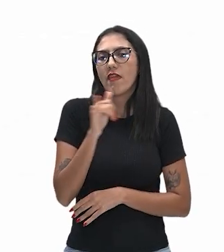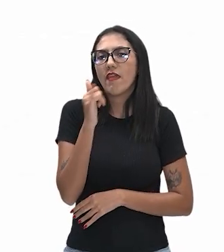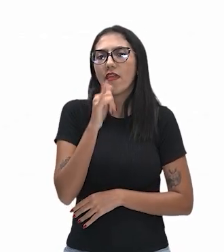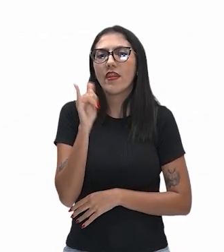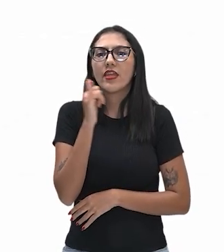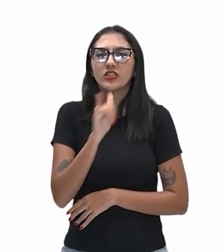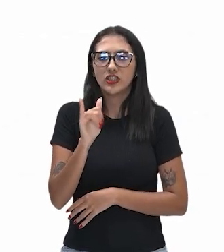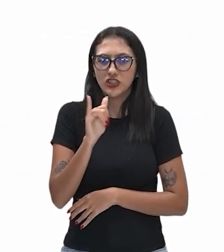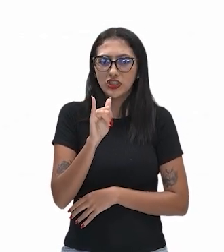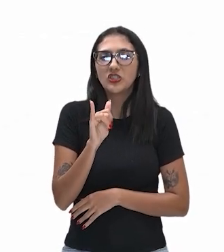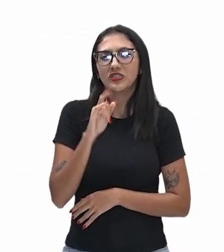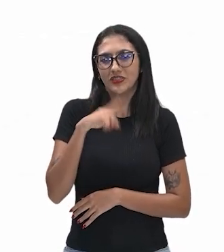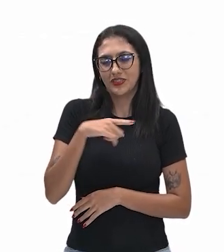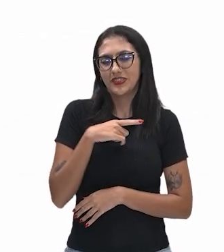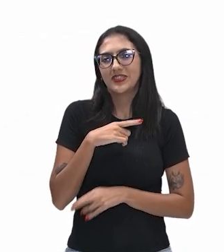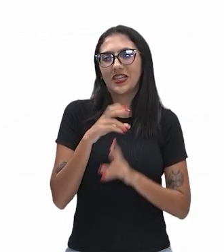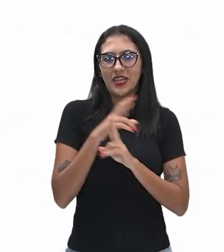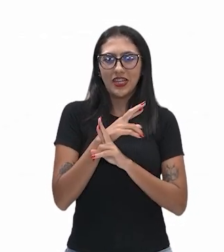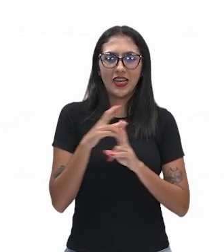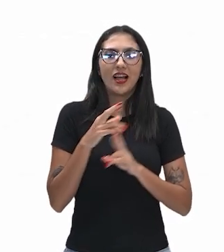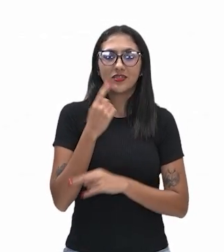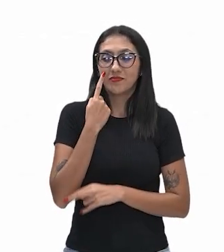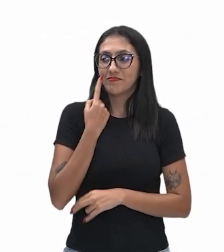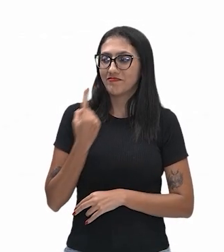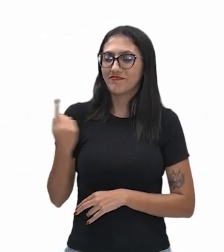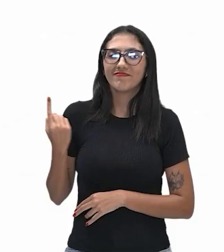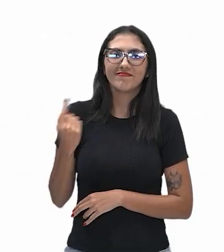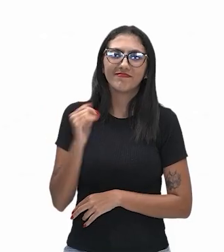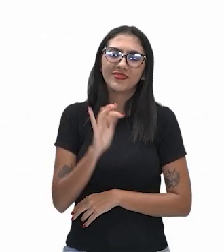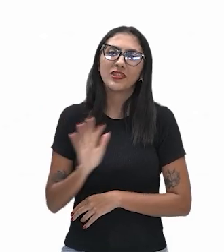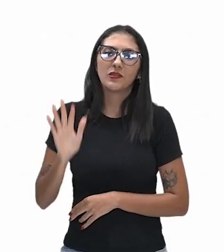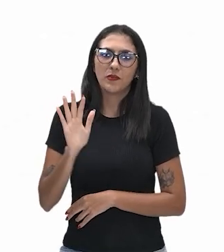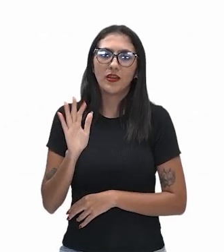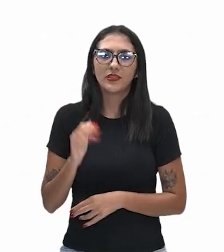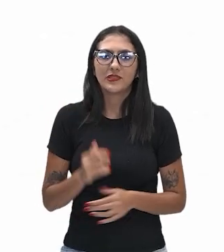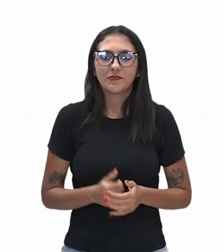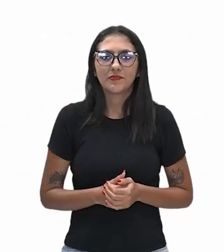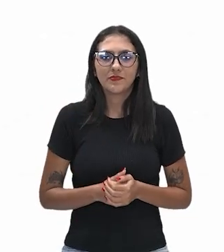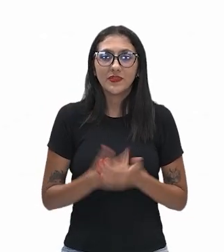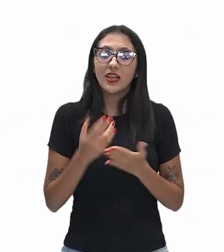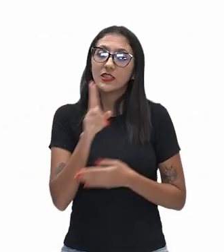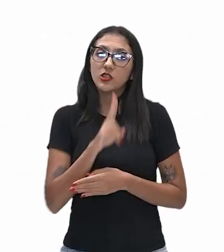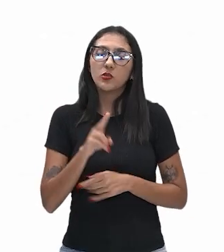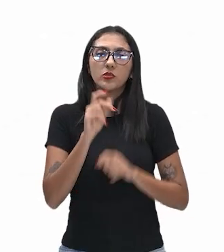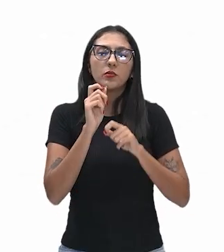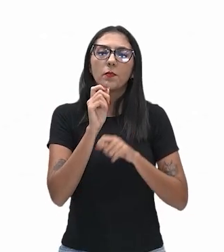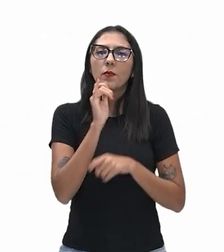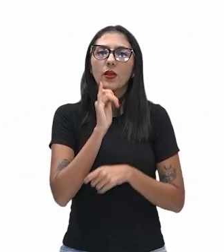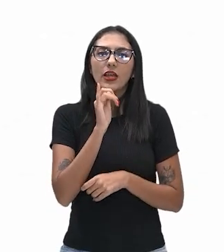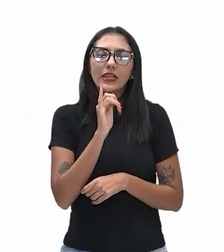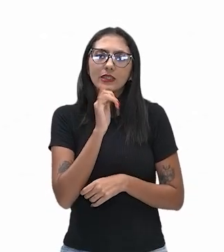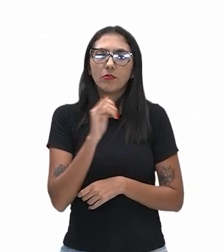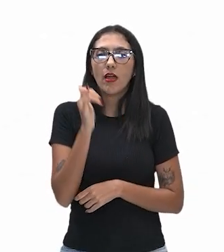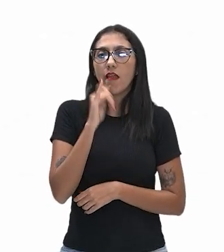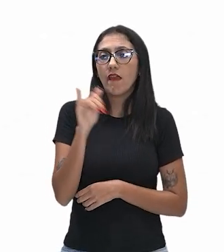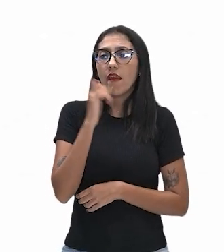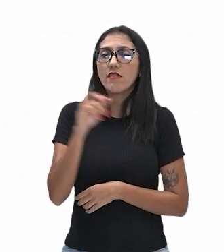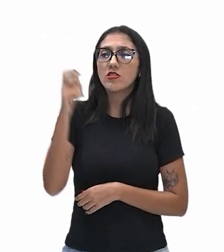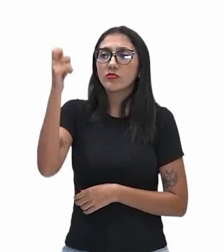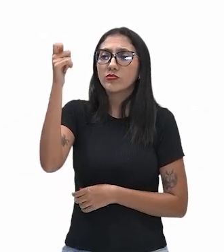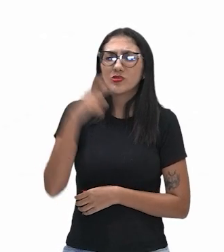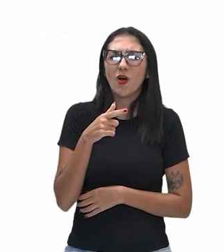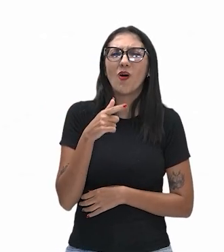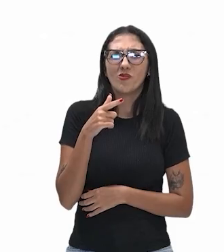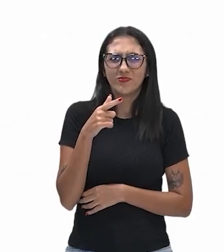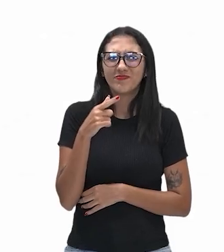desse efeito fotoelétrico. É assim que funciona, então, a energia solar, se você lembra aí